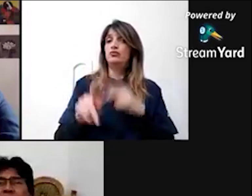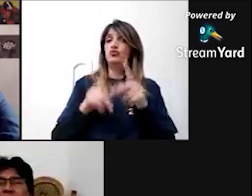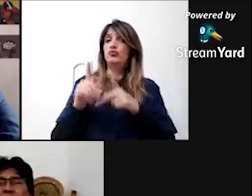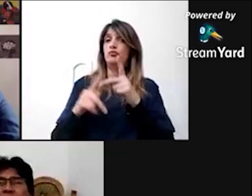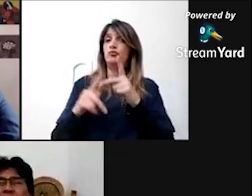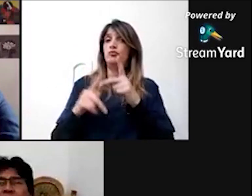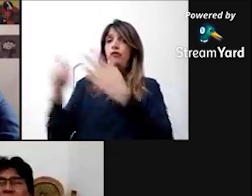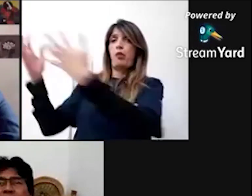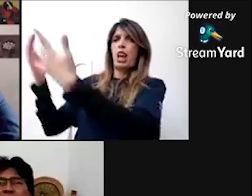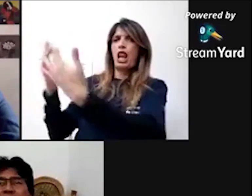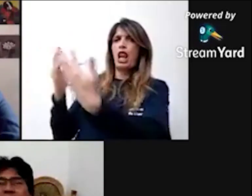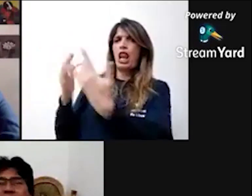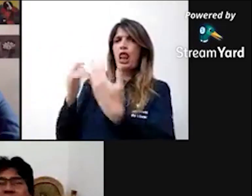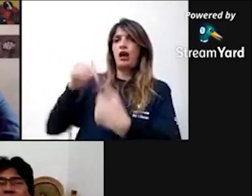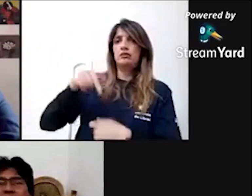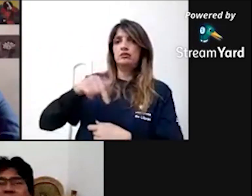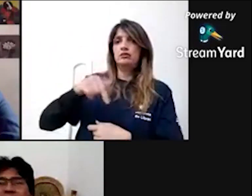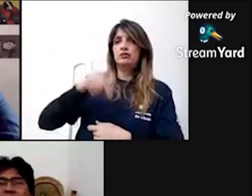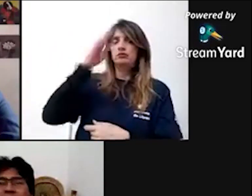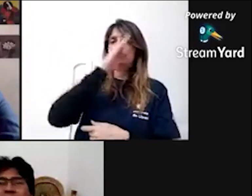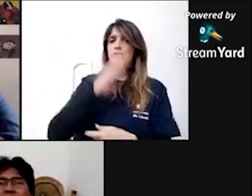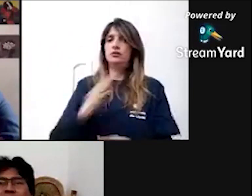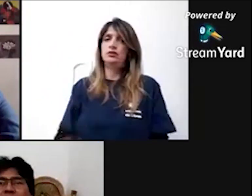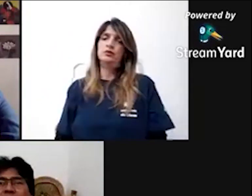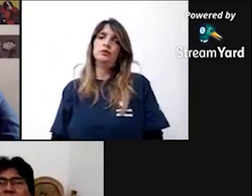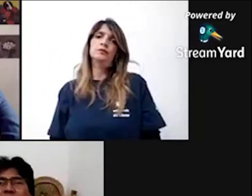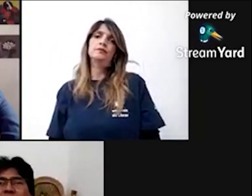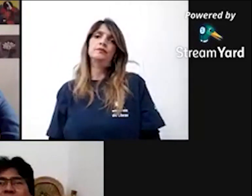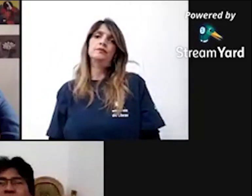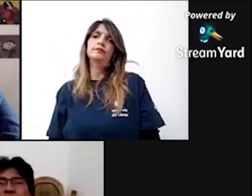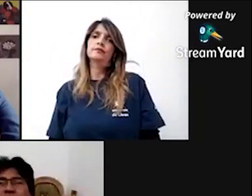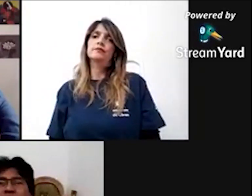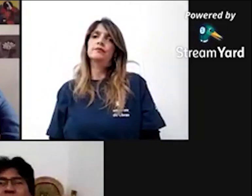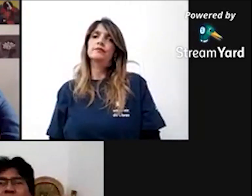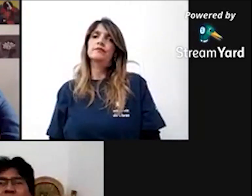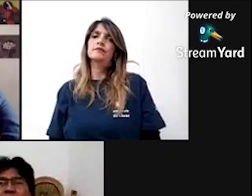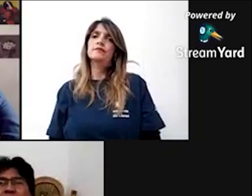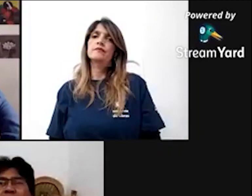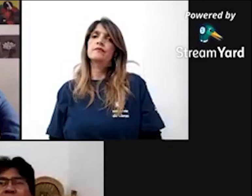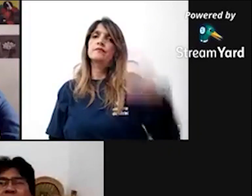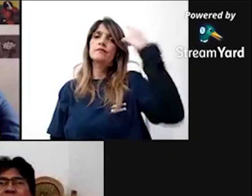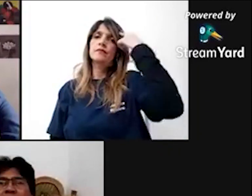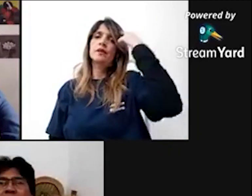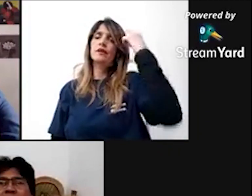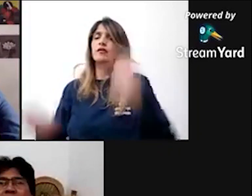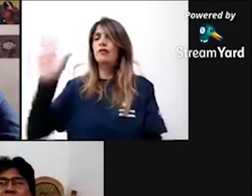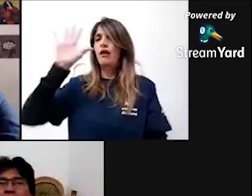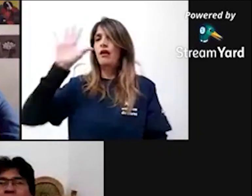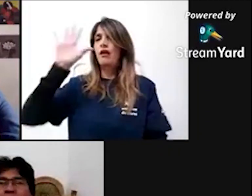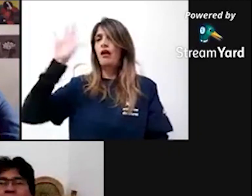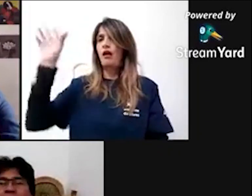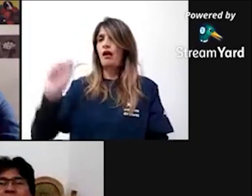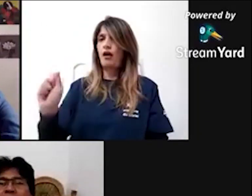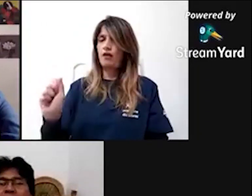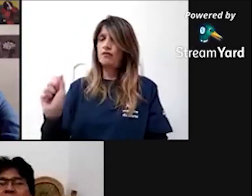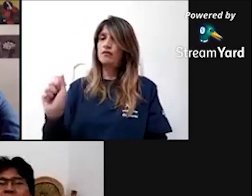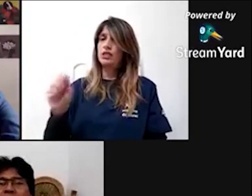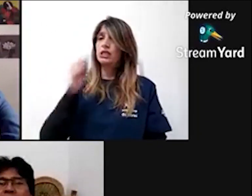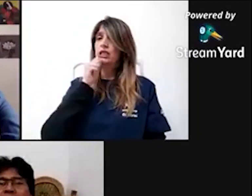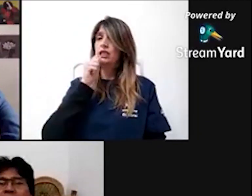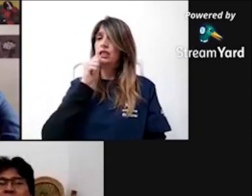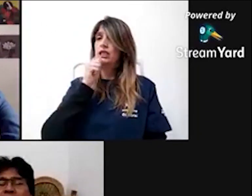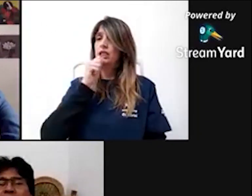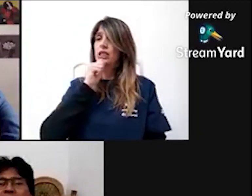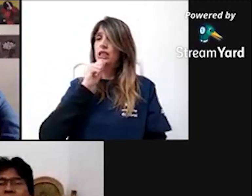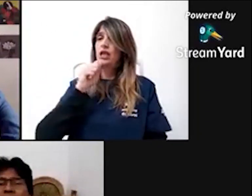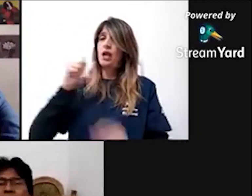né? Nós podemos pensar na matriz africana, que ainda tem